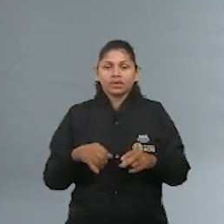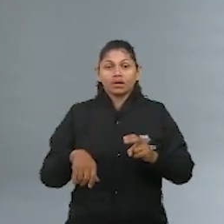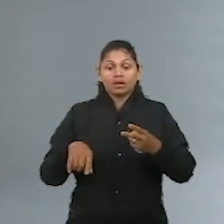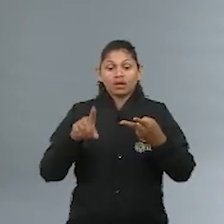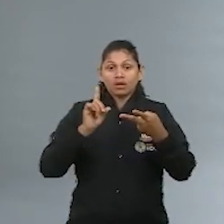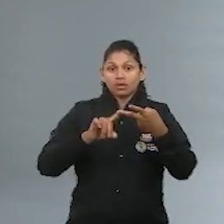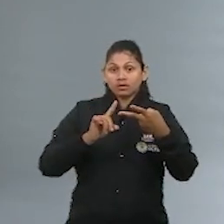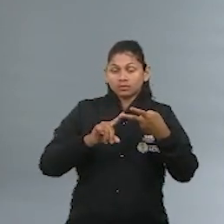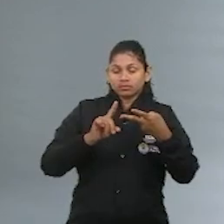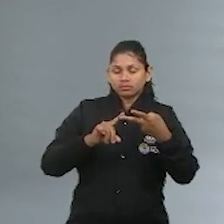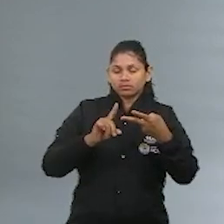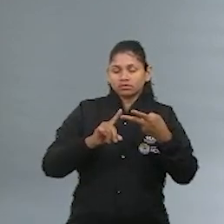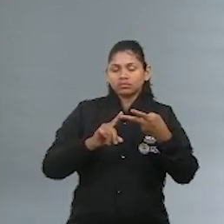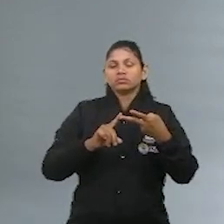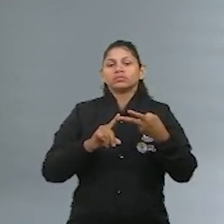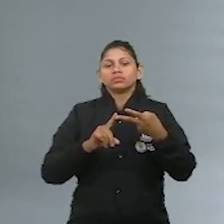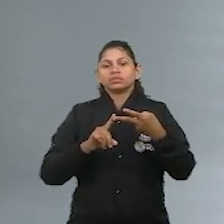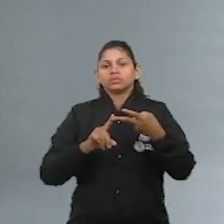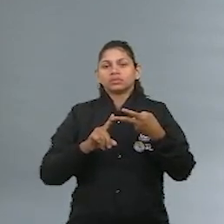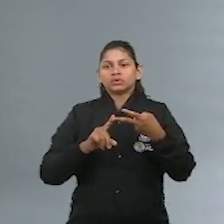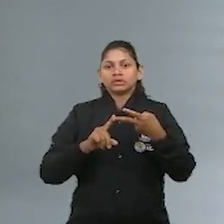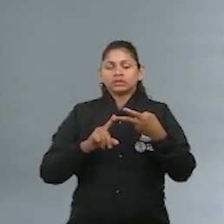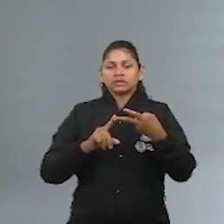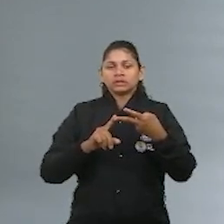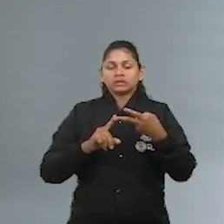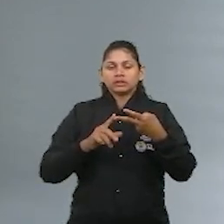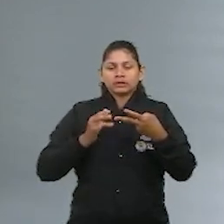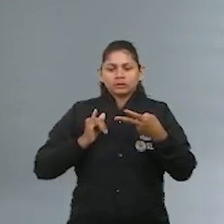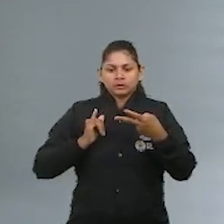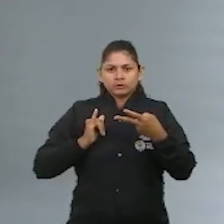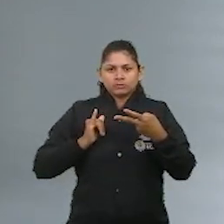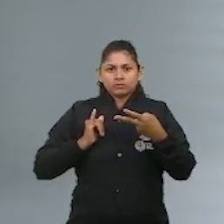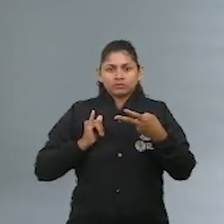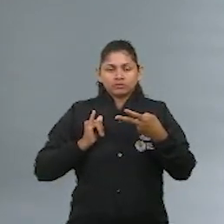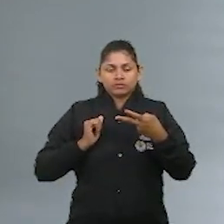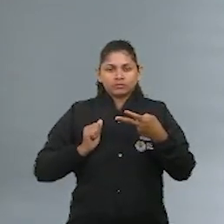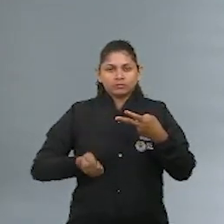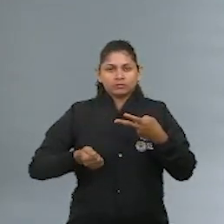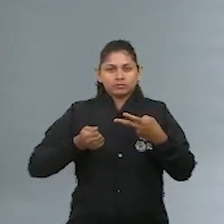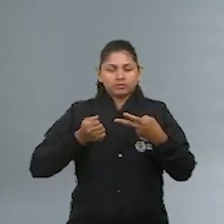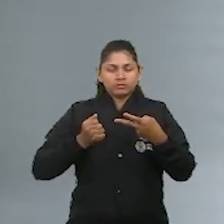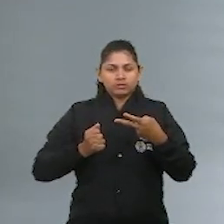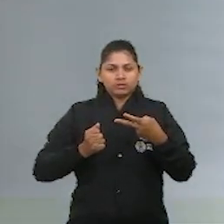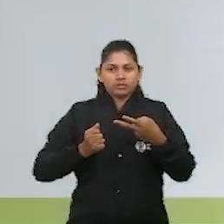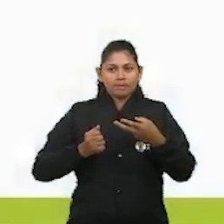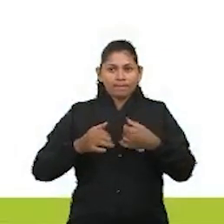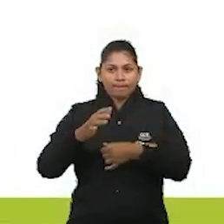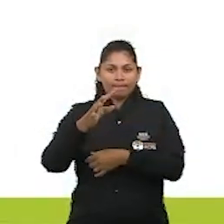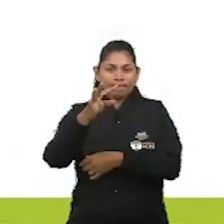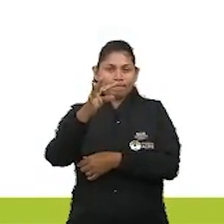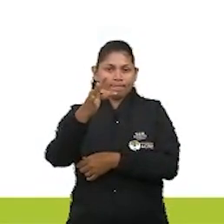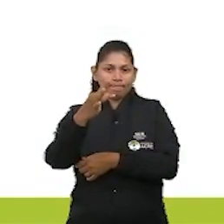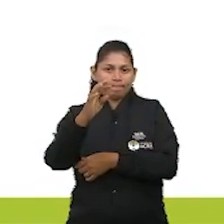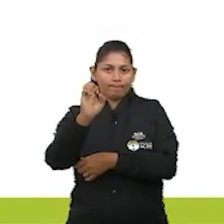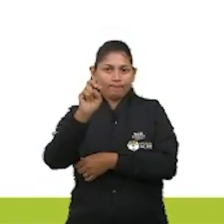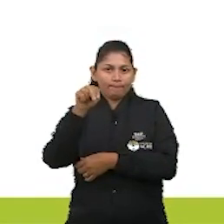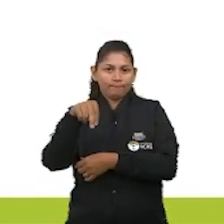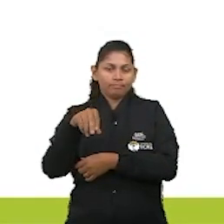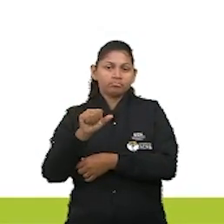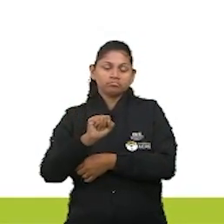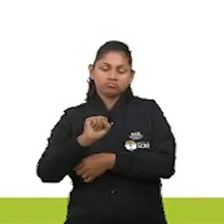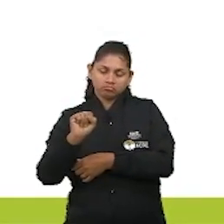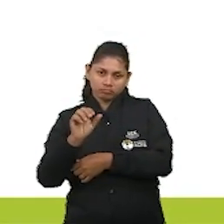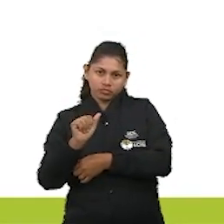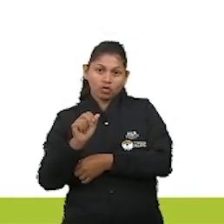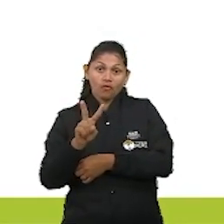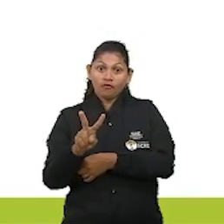ser associada à tensão elétrica. Lembra lá do nosso U? Então, vamos falar a primeira lei. Aqui na primeira lei, né,